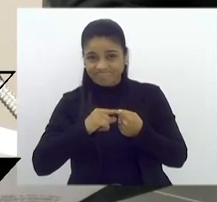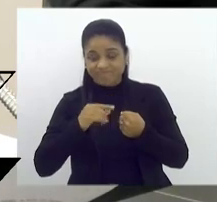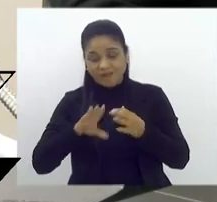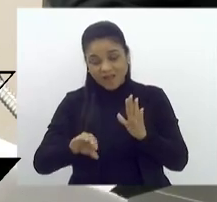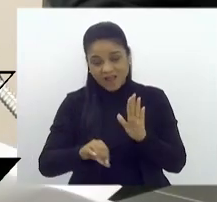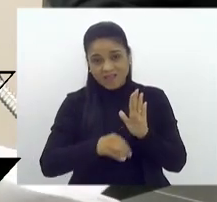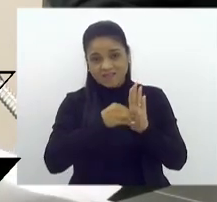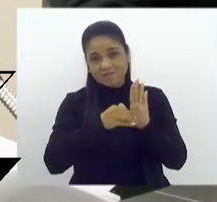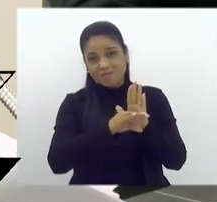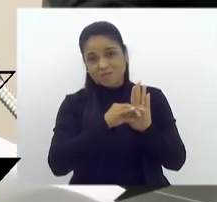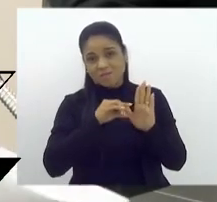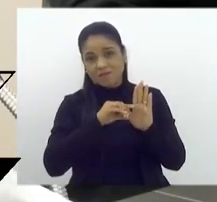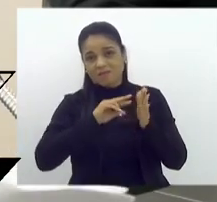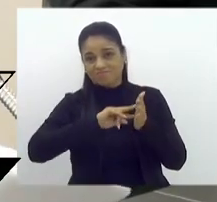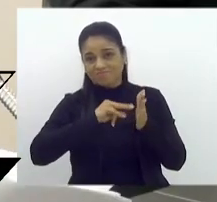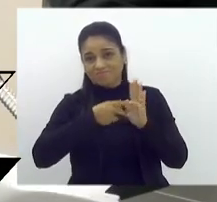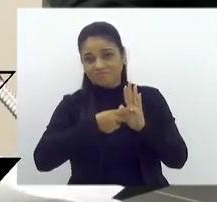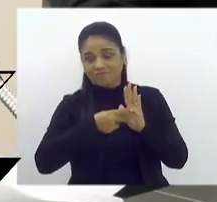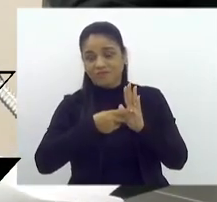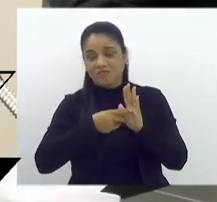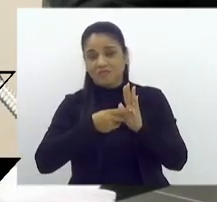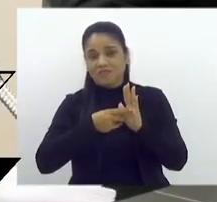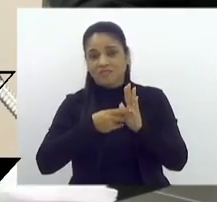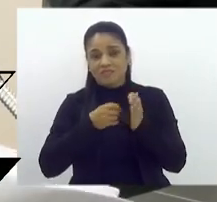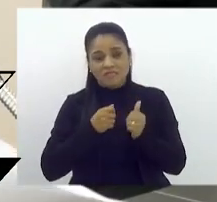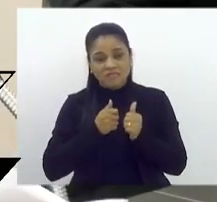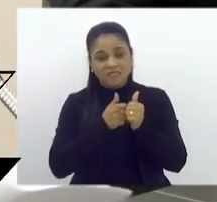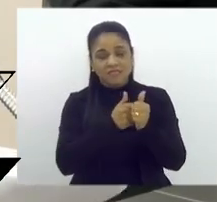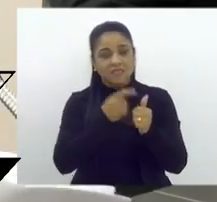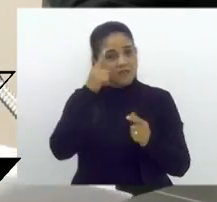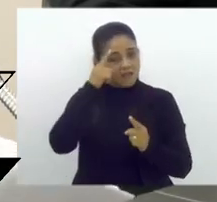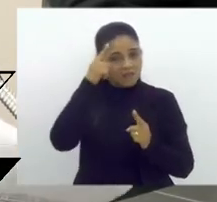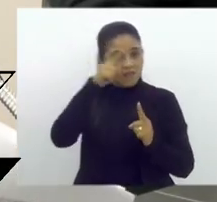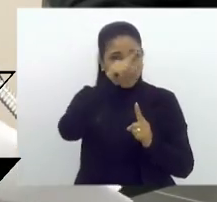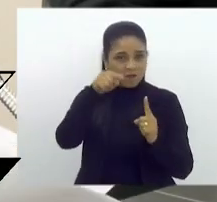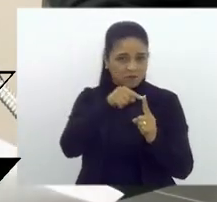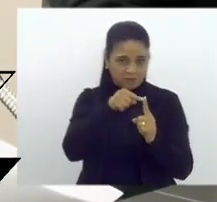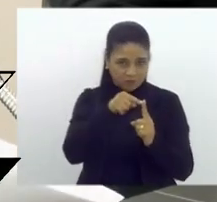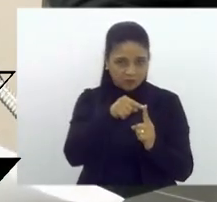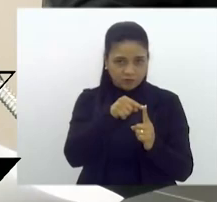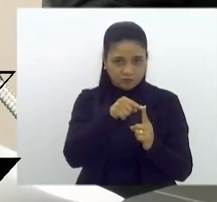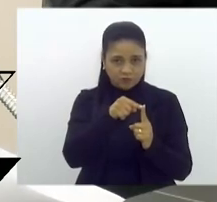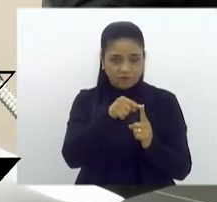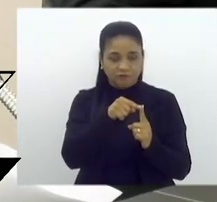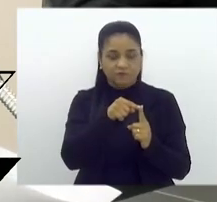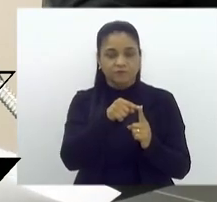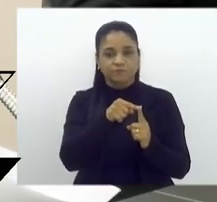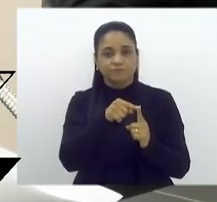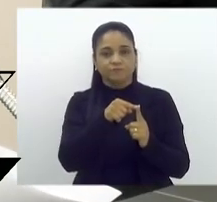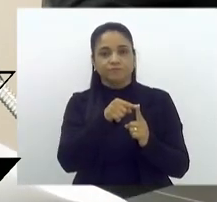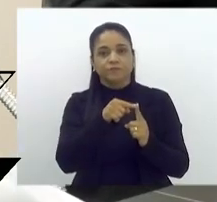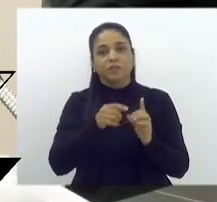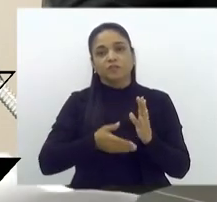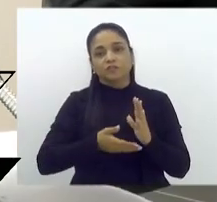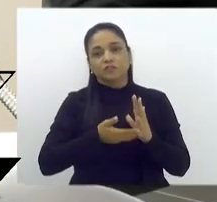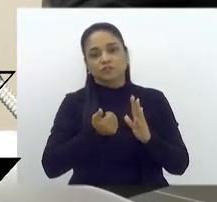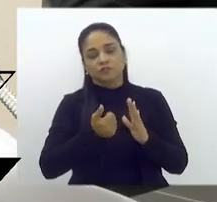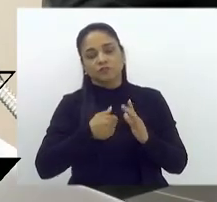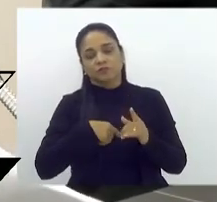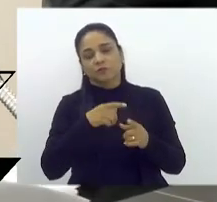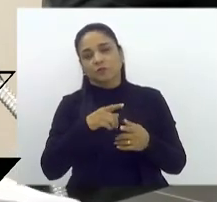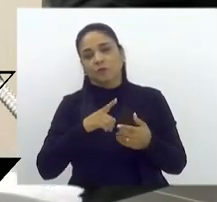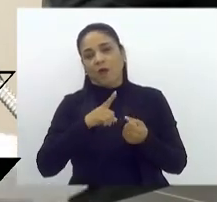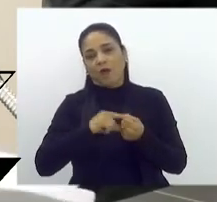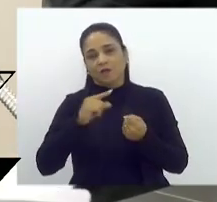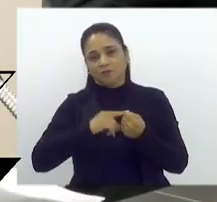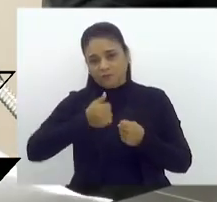sentido. Só para seguir a inteligência da ideia original de Vossa Excelência, instituída no próprio artigo 1º.